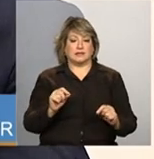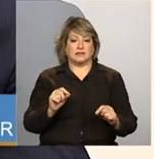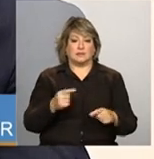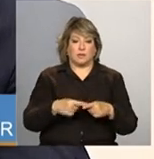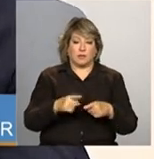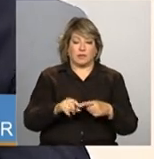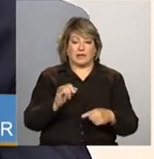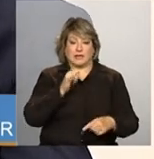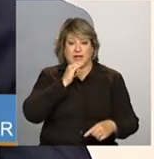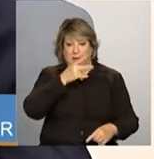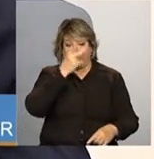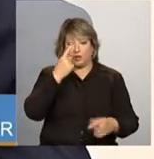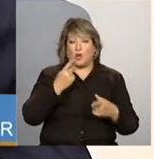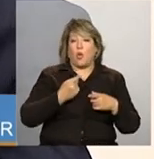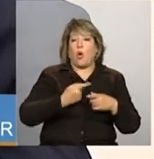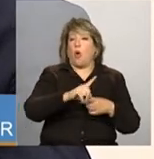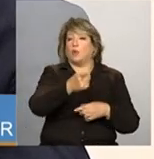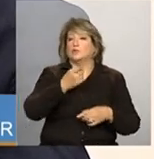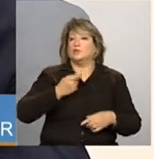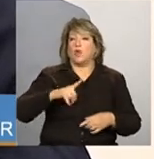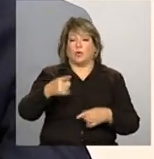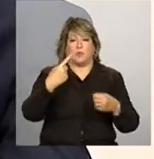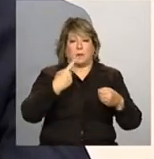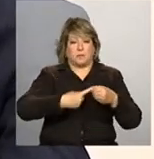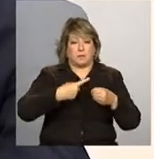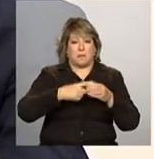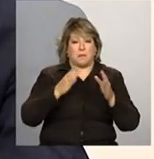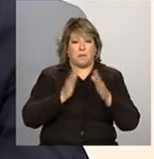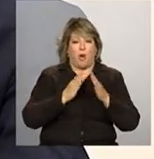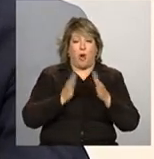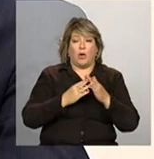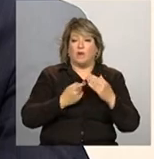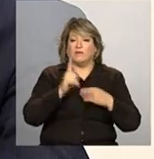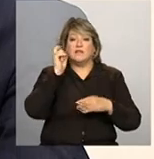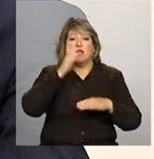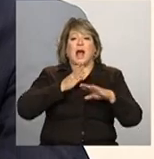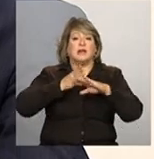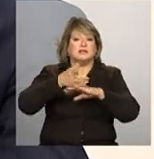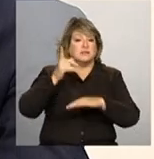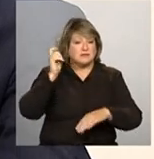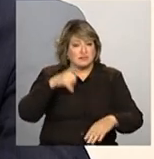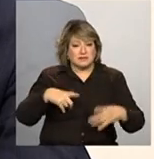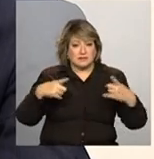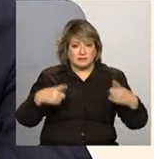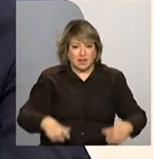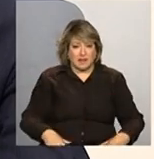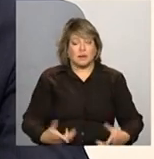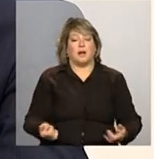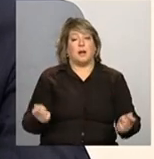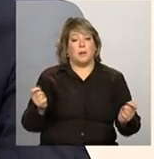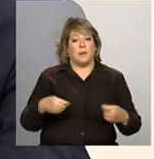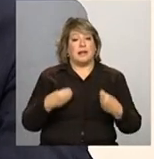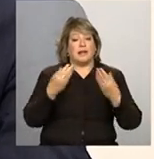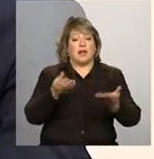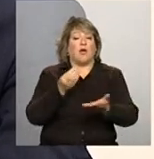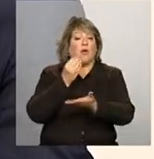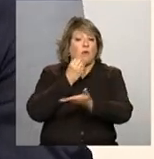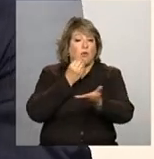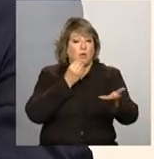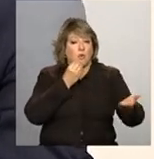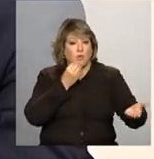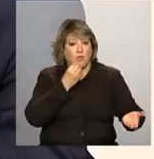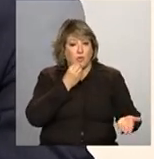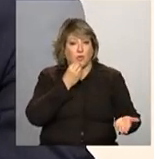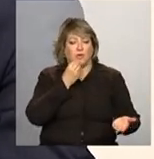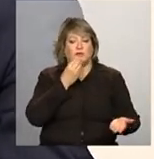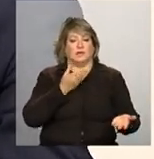população vulnerável e que está em situações, que está em locais de difícil acesso, inclusive, né? Para que a gente possa oportunizar para elas